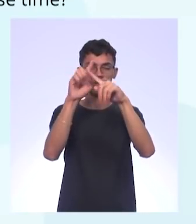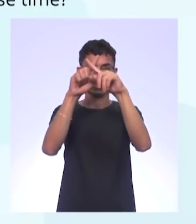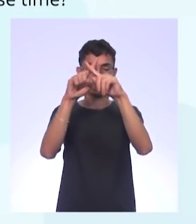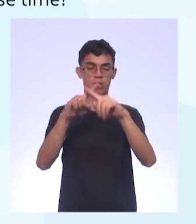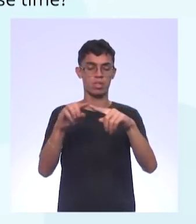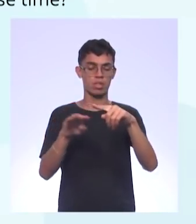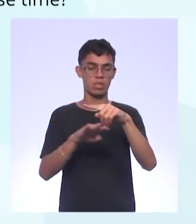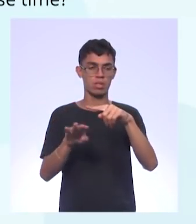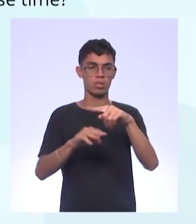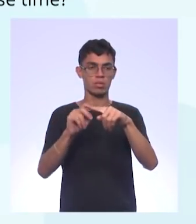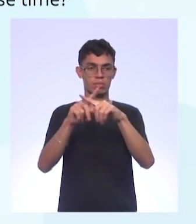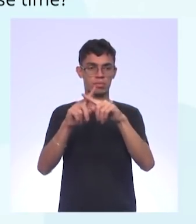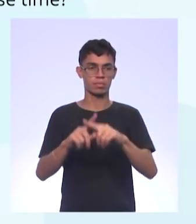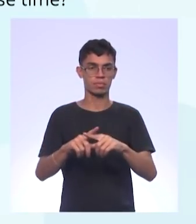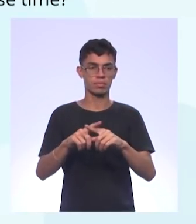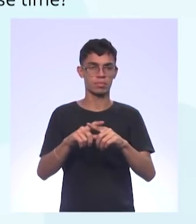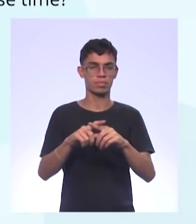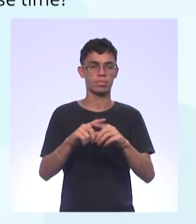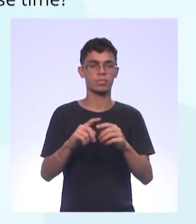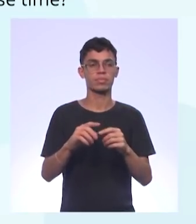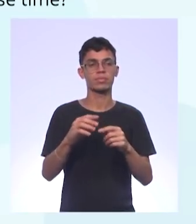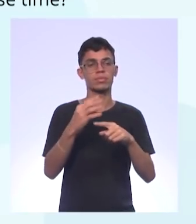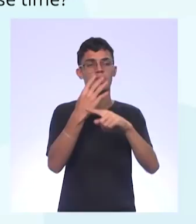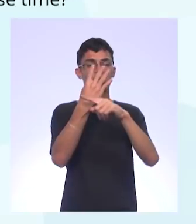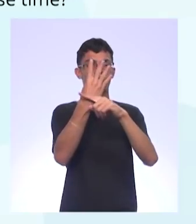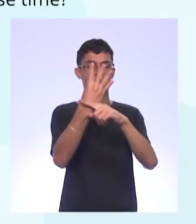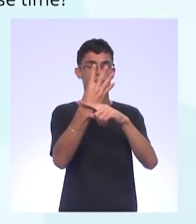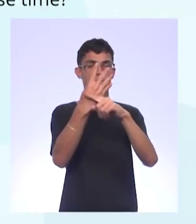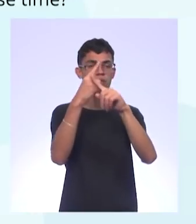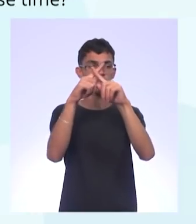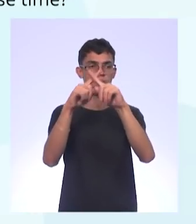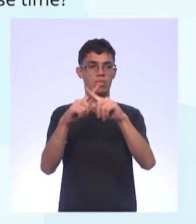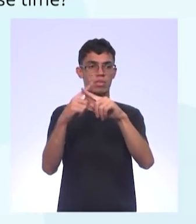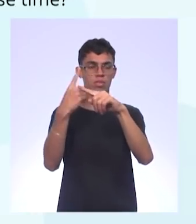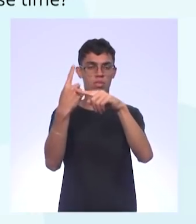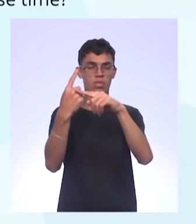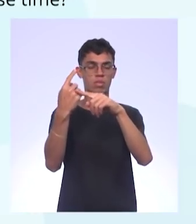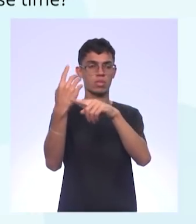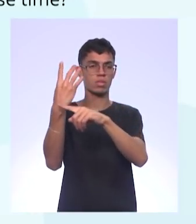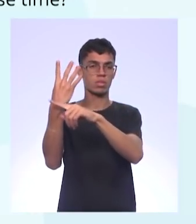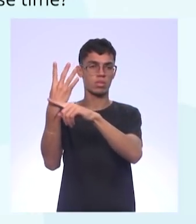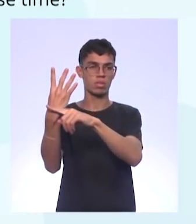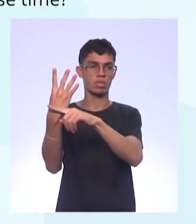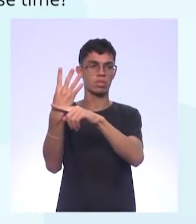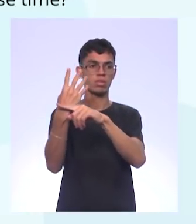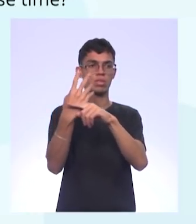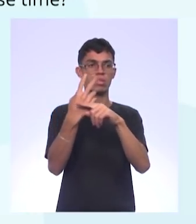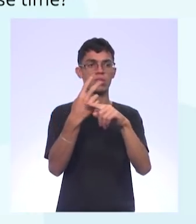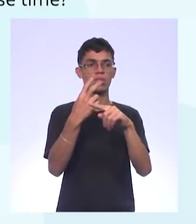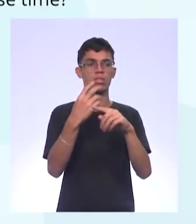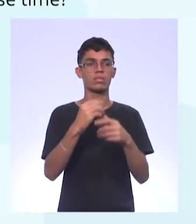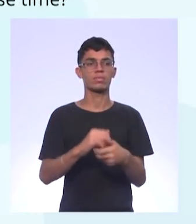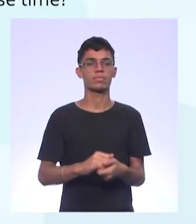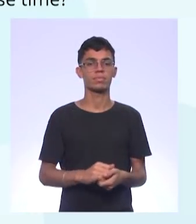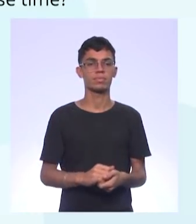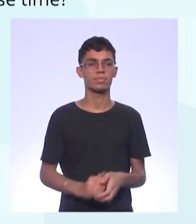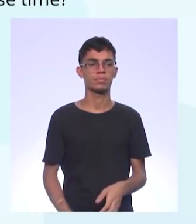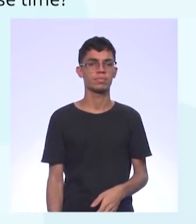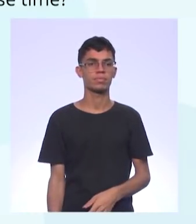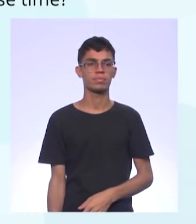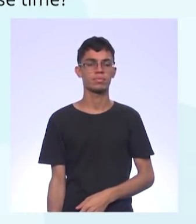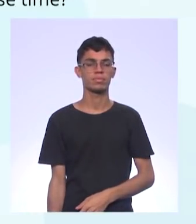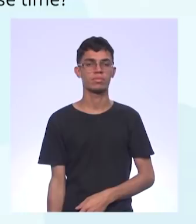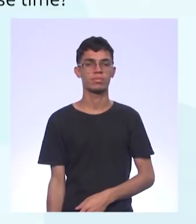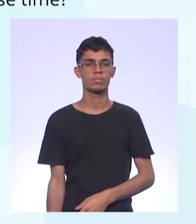baixo com o Tony apresentou para gente ó então ficou quatro vezes 14 e duas vezes 5 10 e aí a gente já